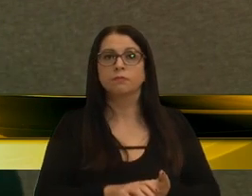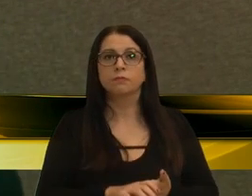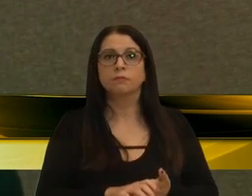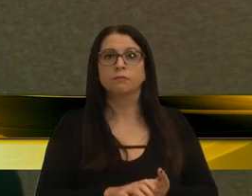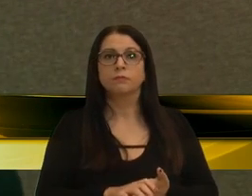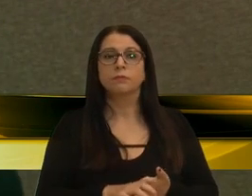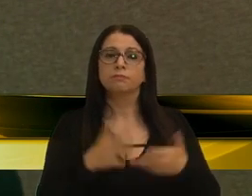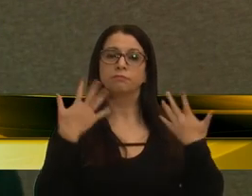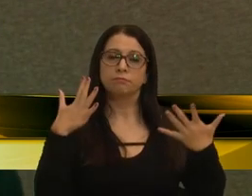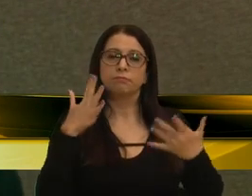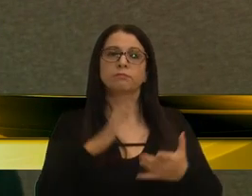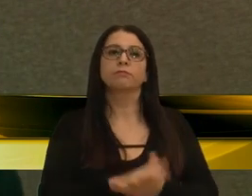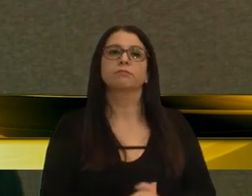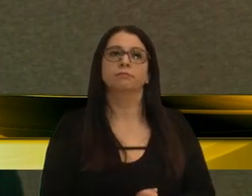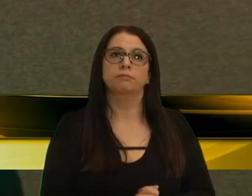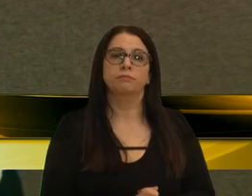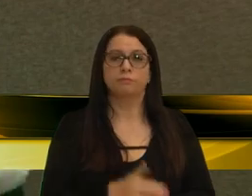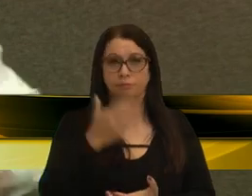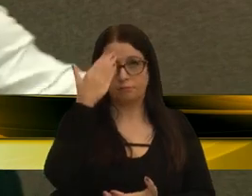parabéns